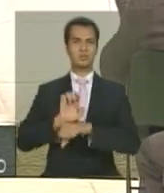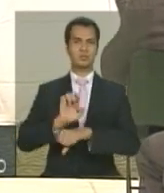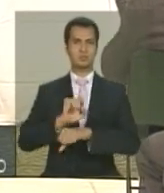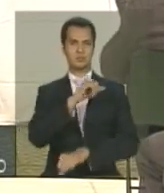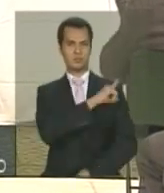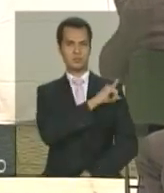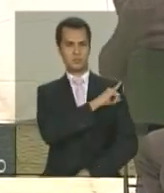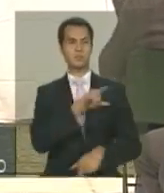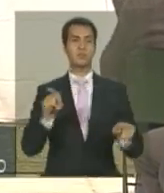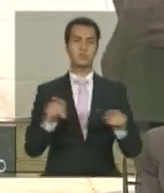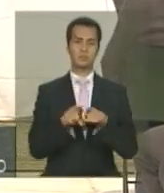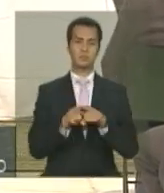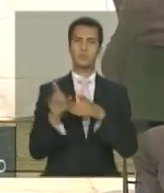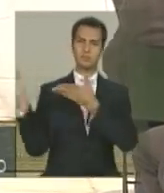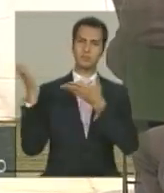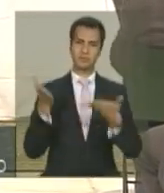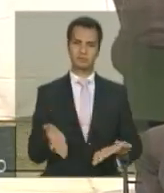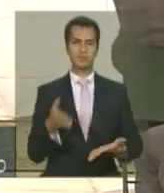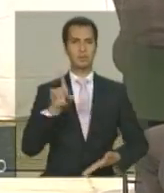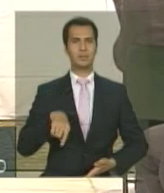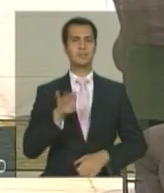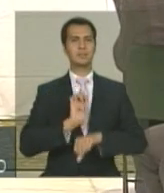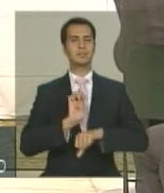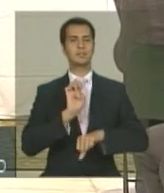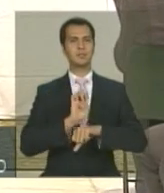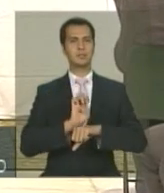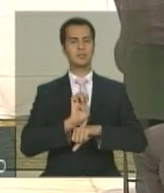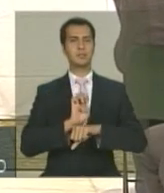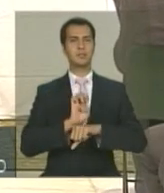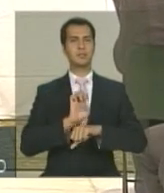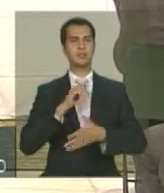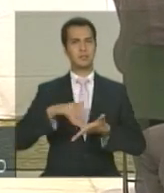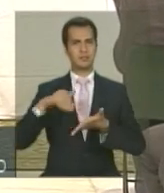do estado do Rio aqui, Bueno, nossos companheiros.